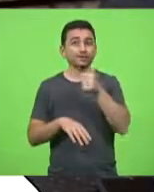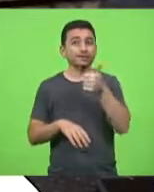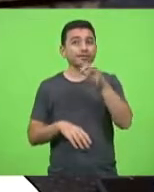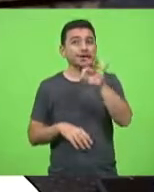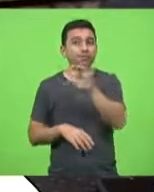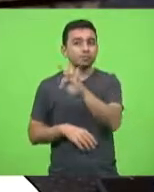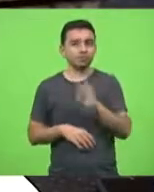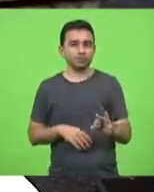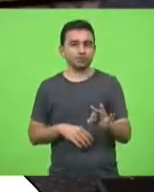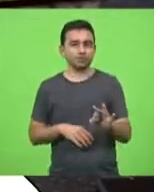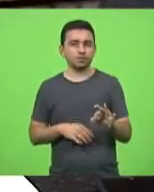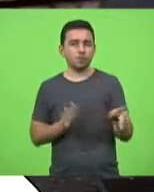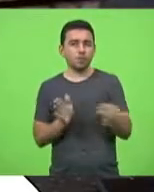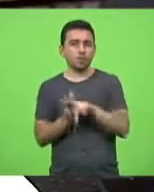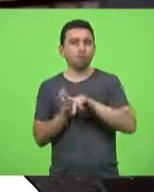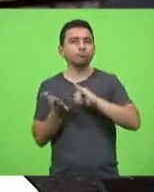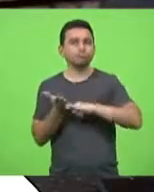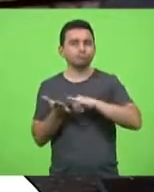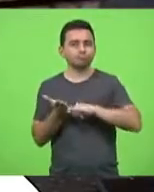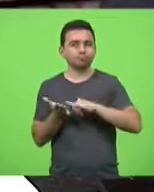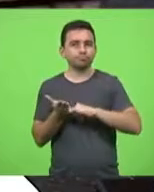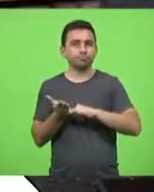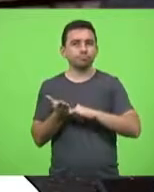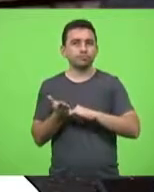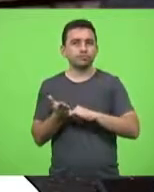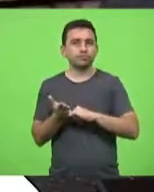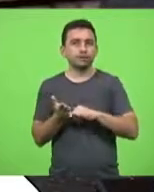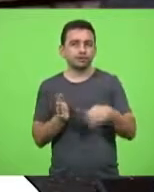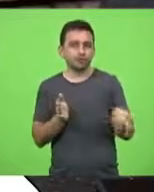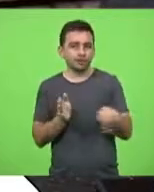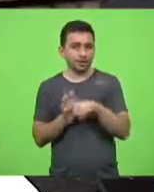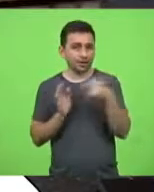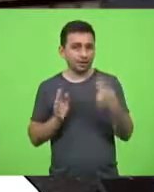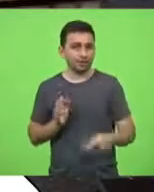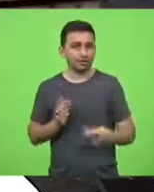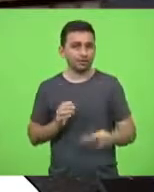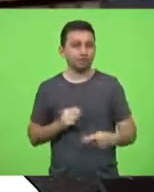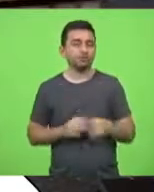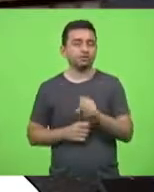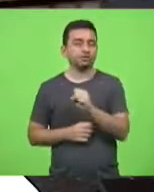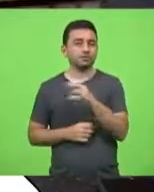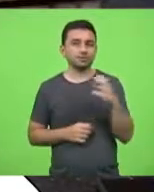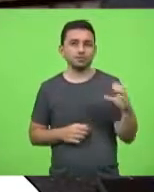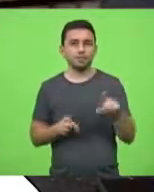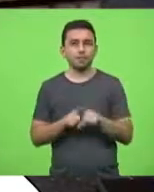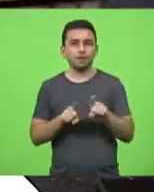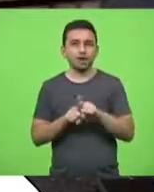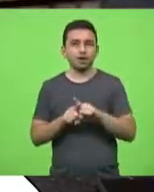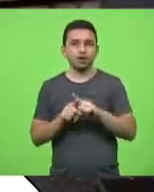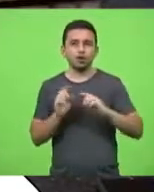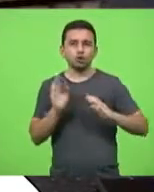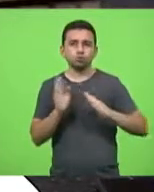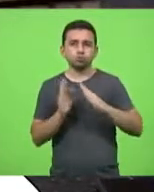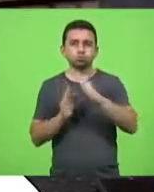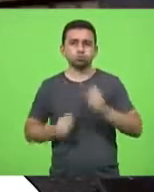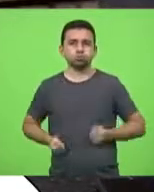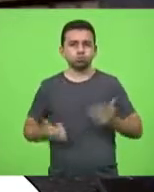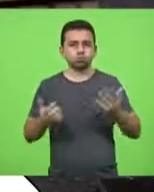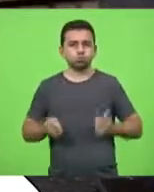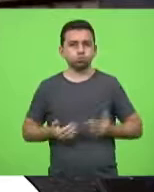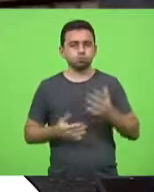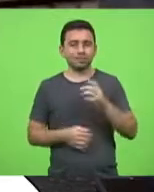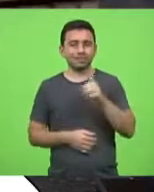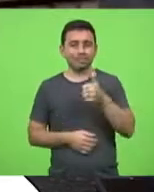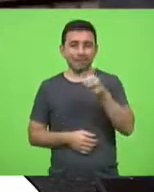sua receita tributária originária aqui no Estado. Além disso, também crescerá a despesa em quase 11,